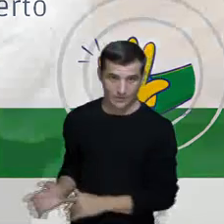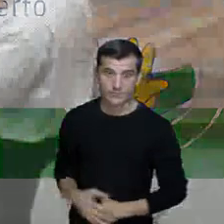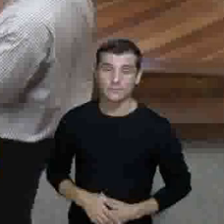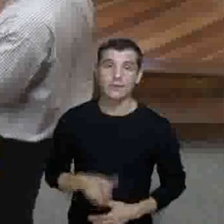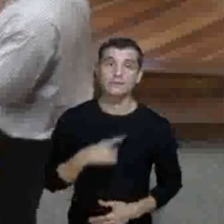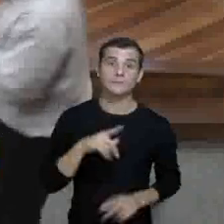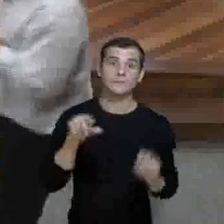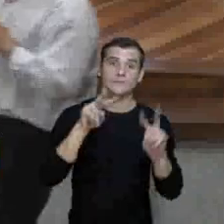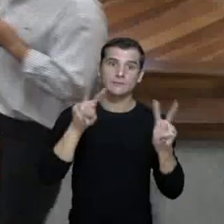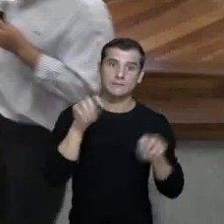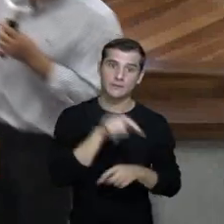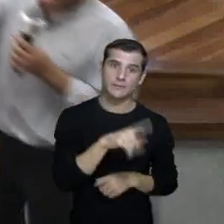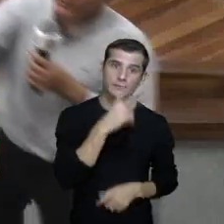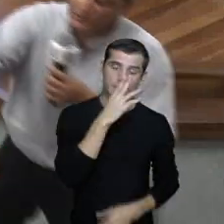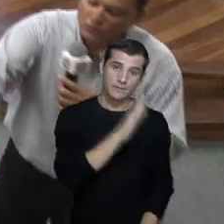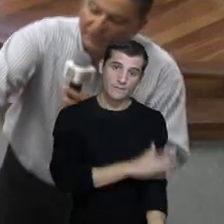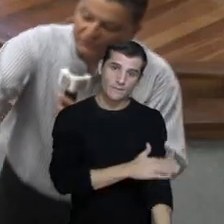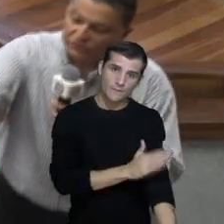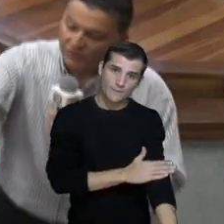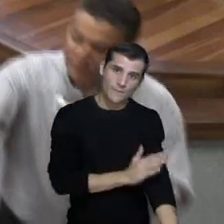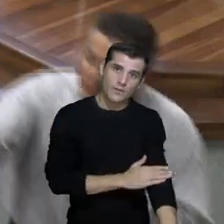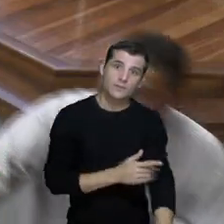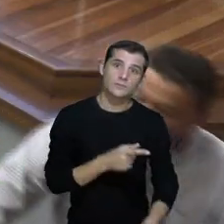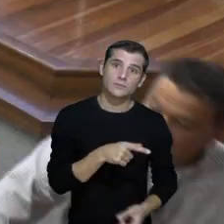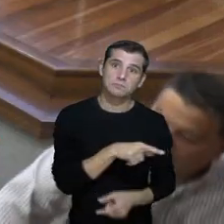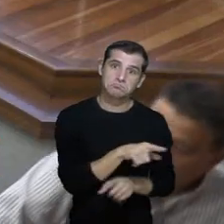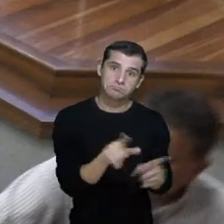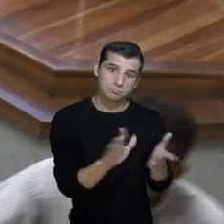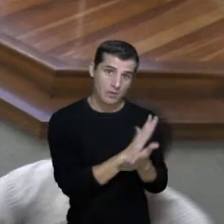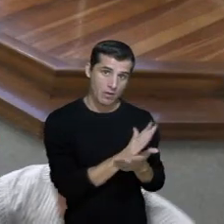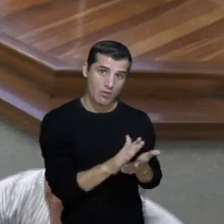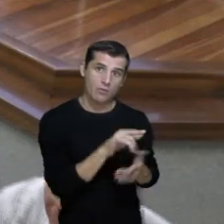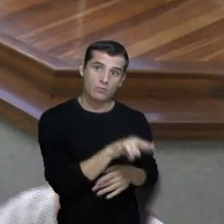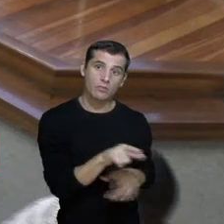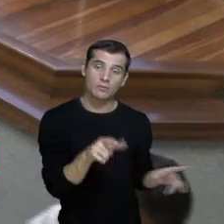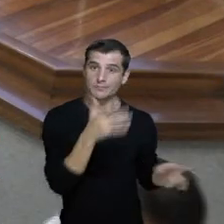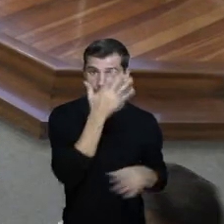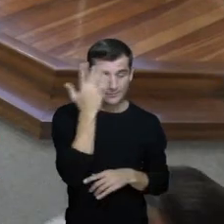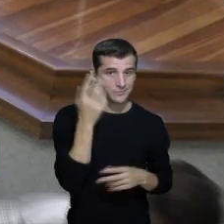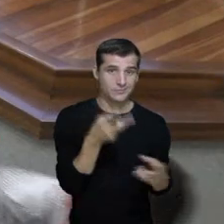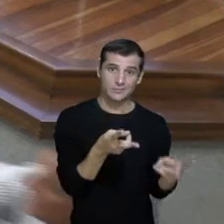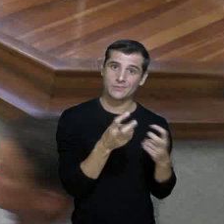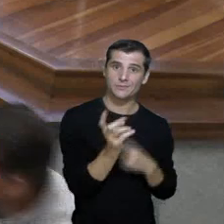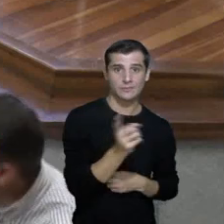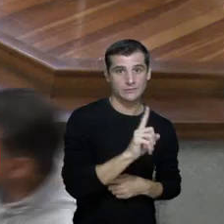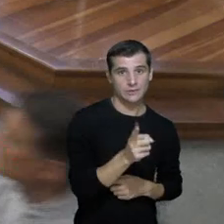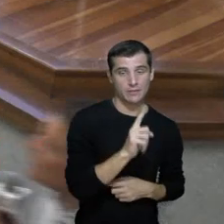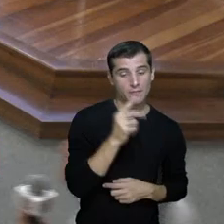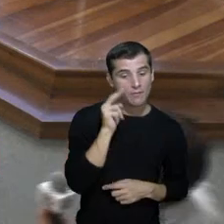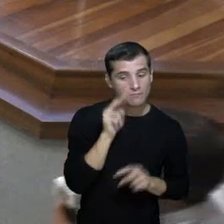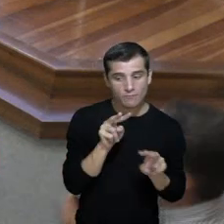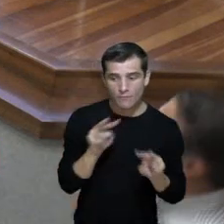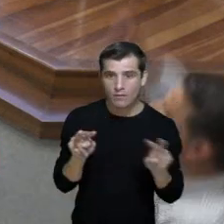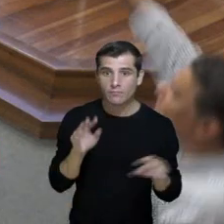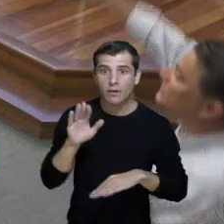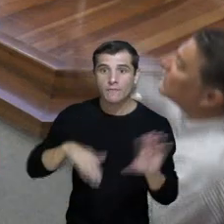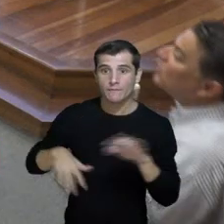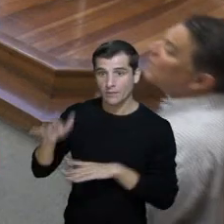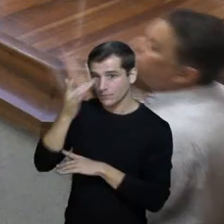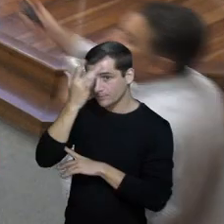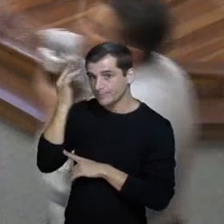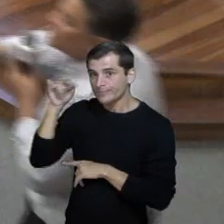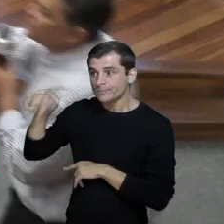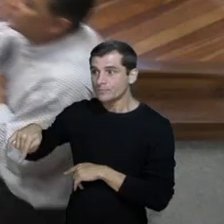negócio o Luciano deixa de vender o quadro porque o cara ele não pode declarar o Teco deixa de fazer o campeonato em tal